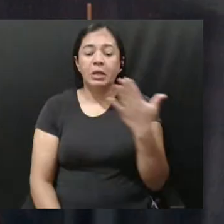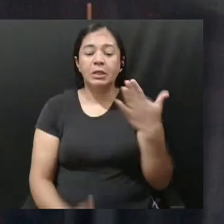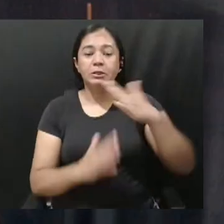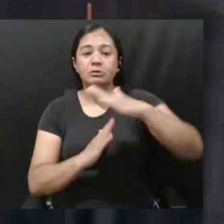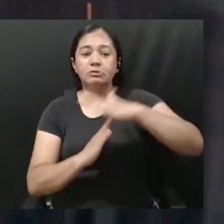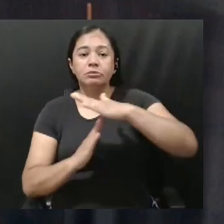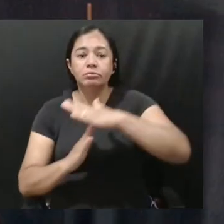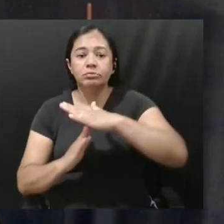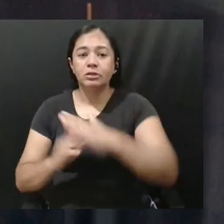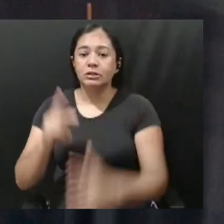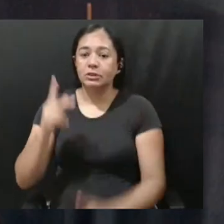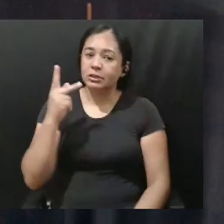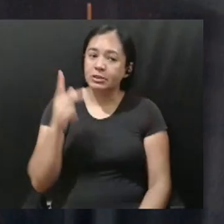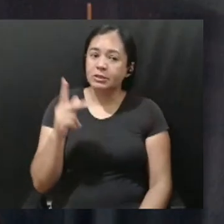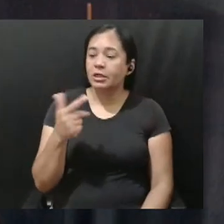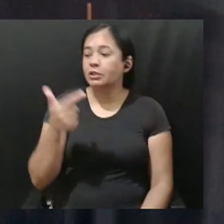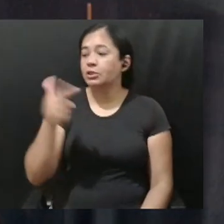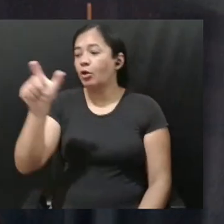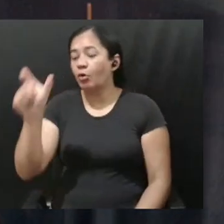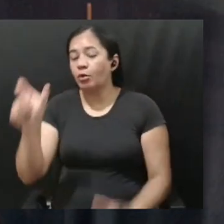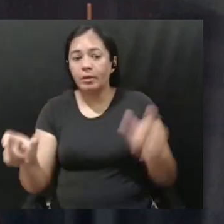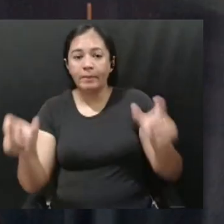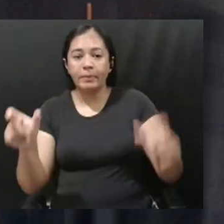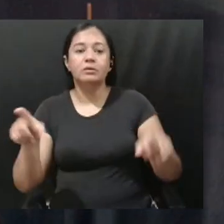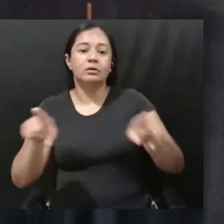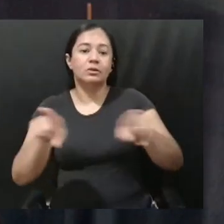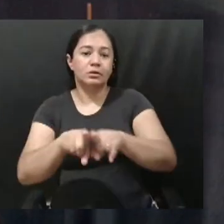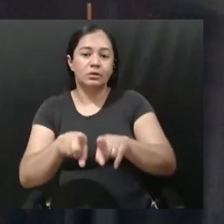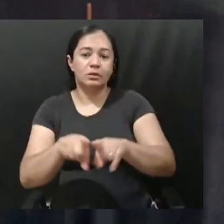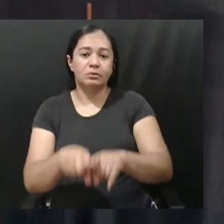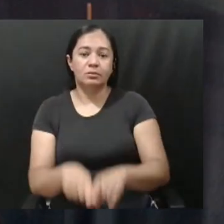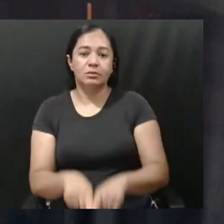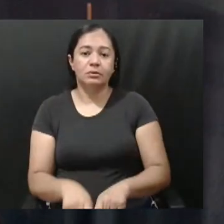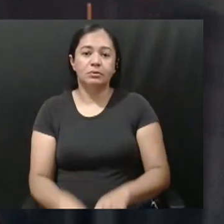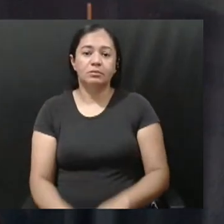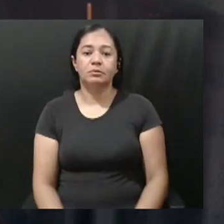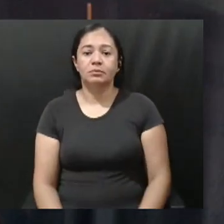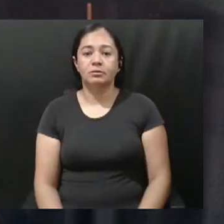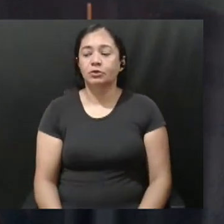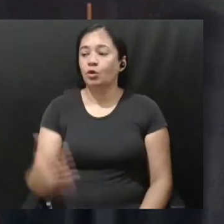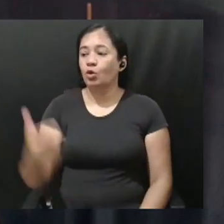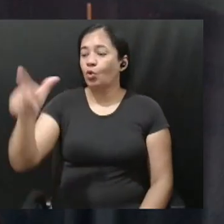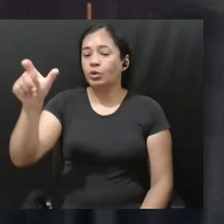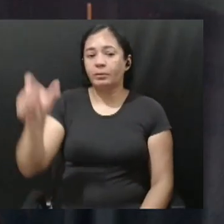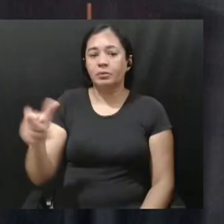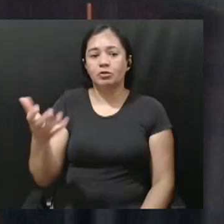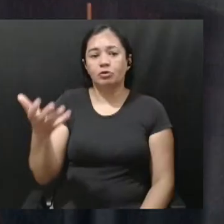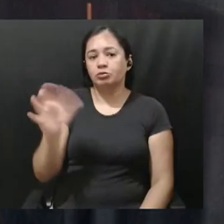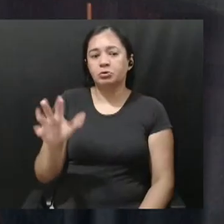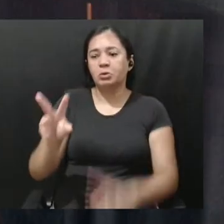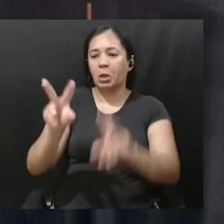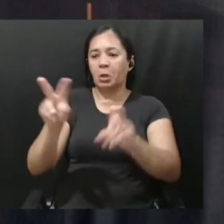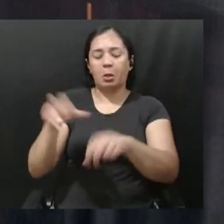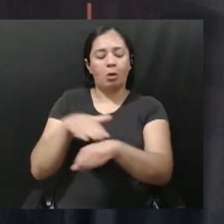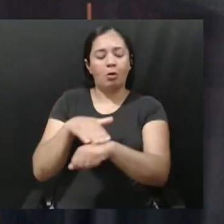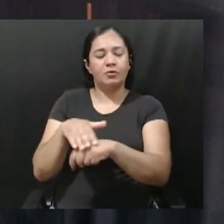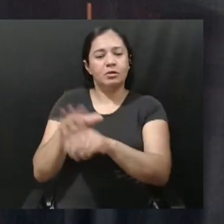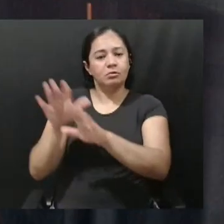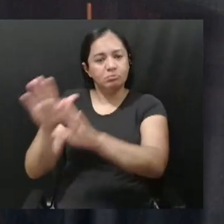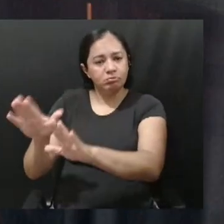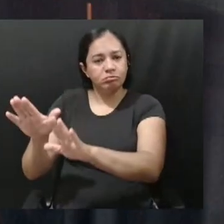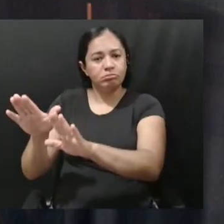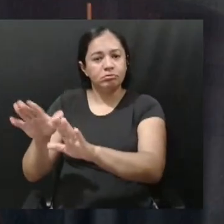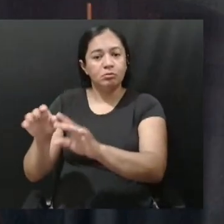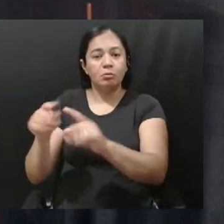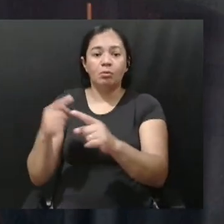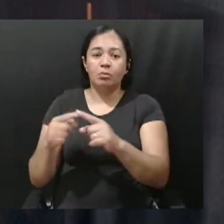outro também, Uhum. né, entender que o outro pode ter limites, não querer falar sobre um assunto e que isso pode acabar gerando conflito, né,